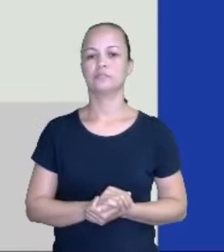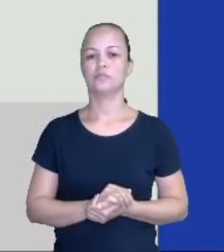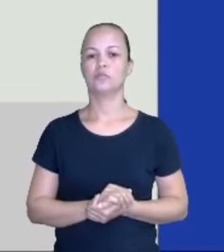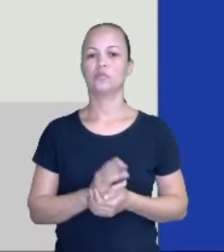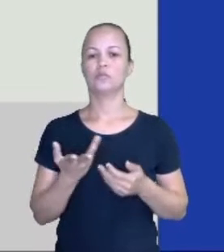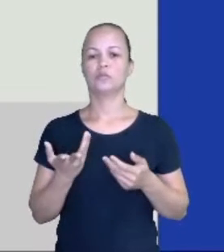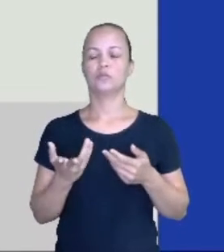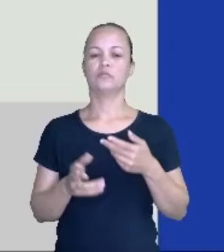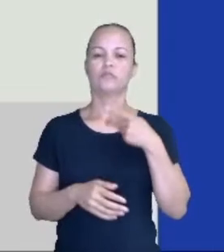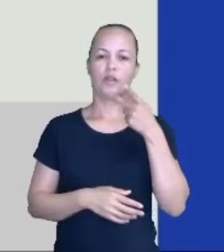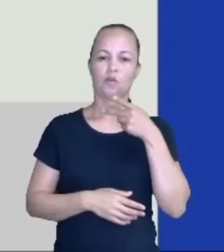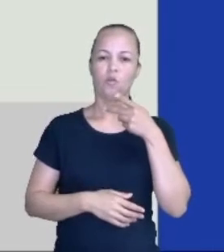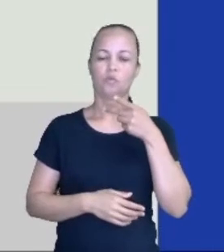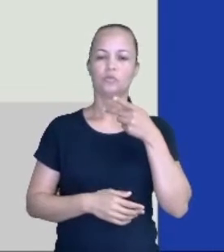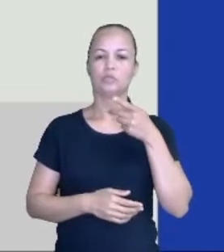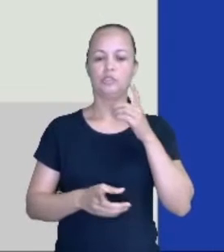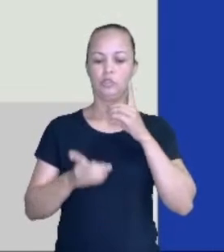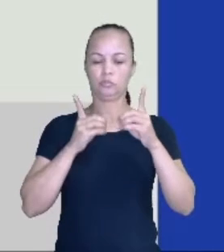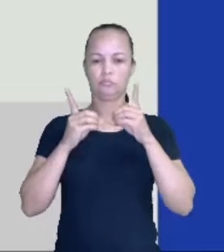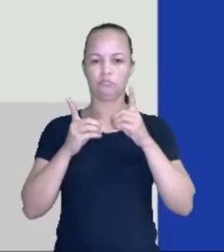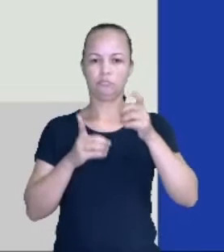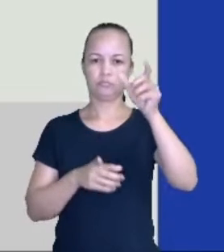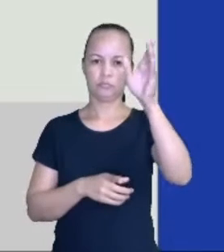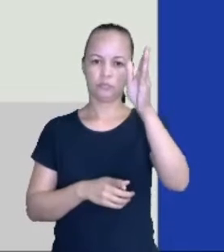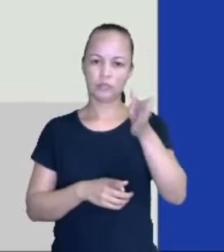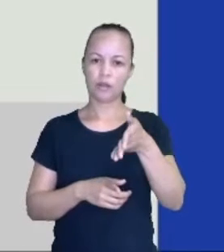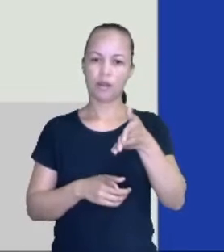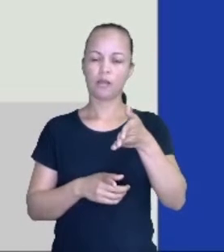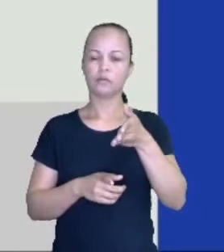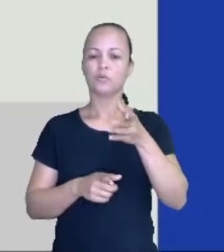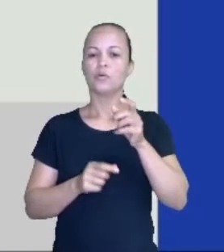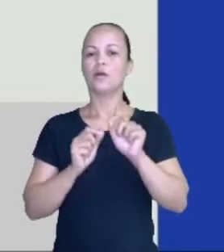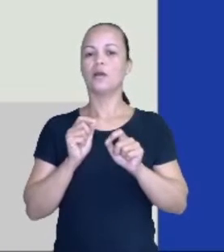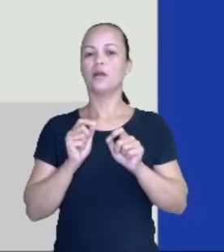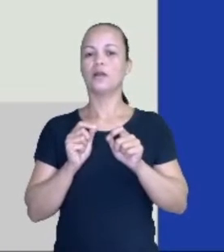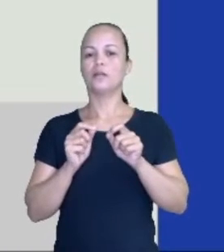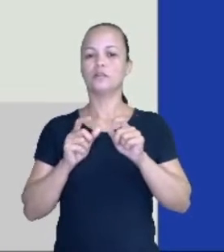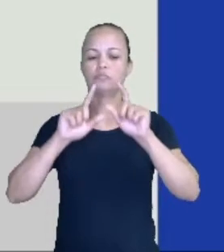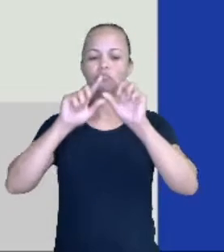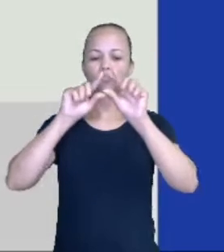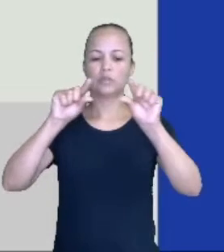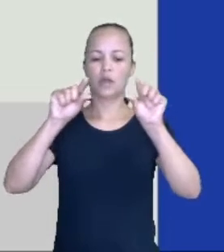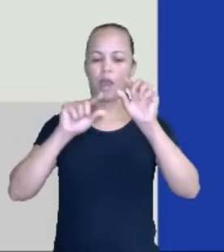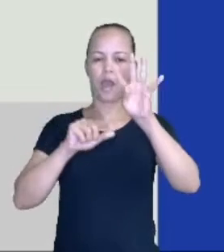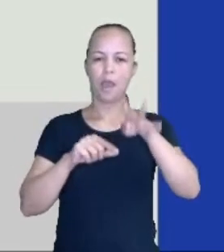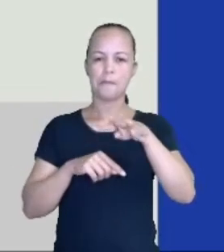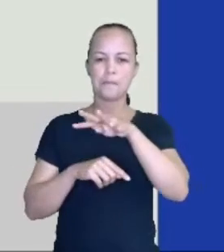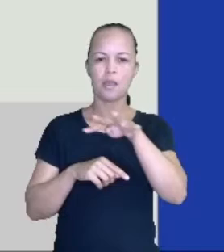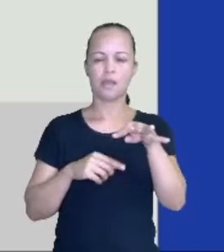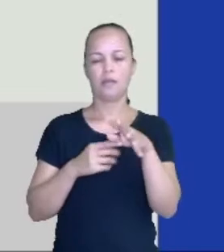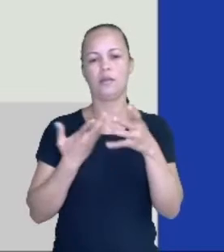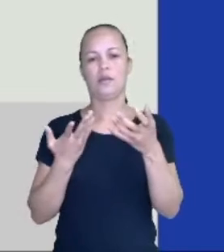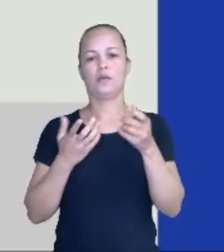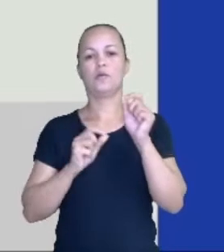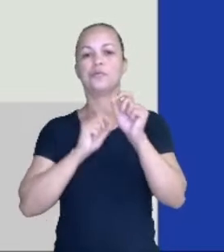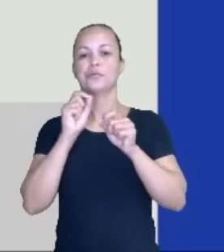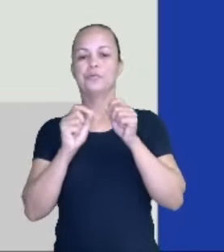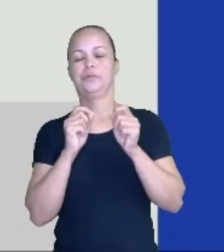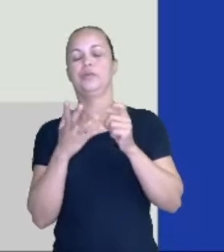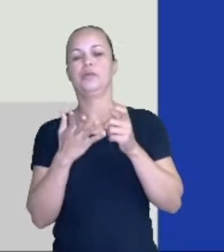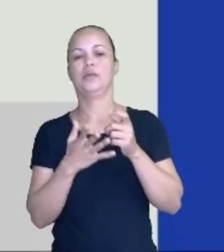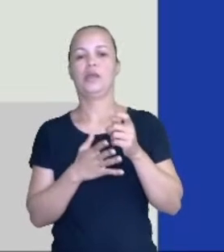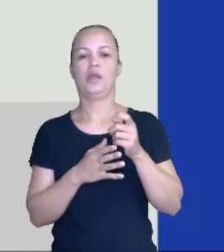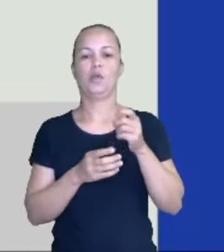discurso direto, trouxe aqui uma tabelinha para a gente revisar um pouquinho o que é o discurso direto e o que é o